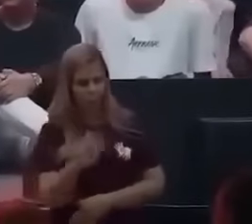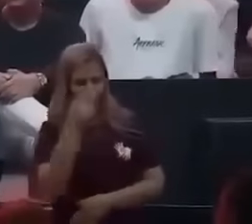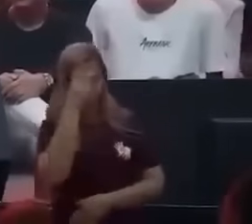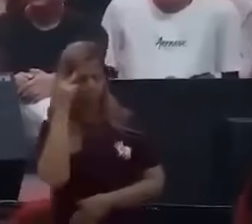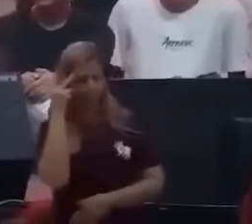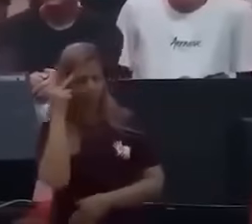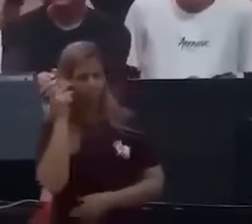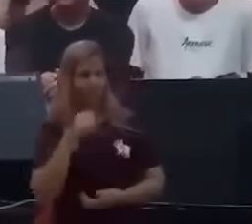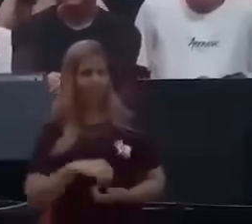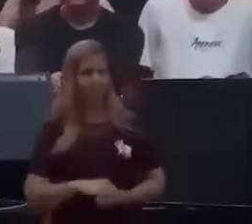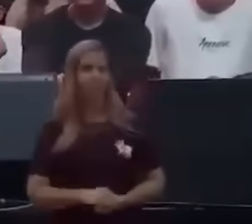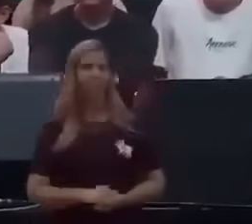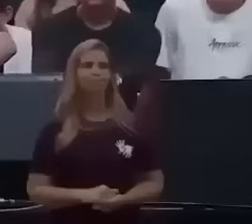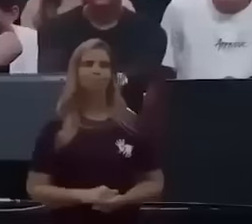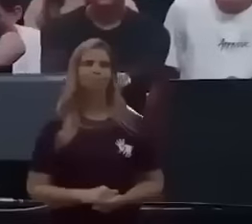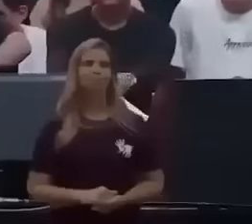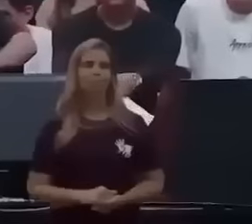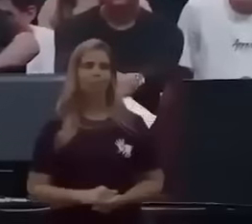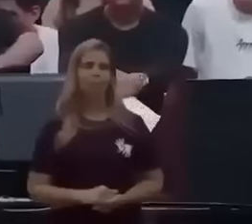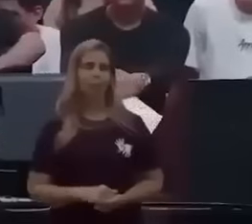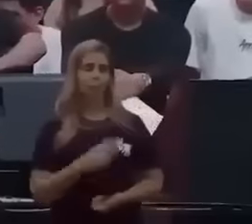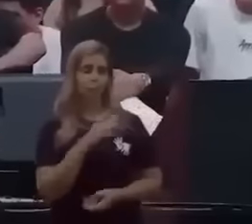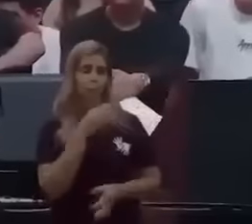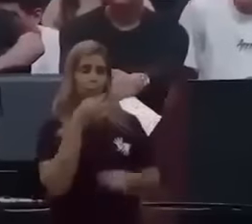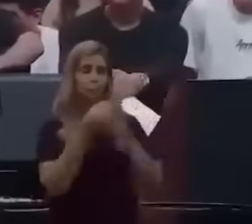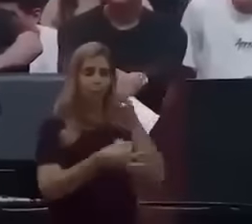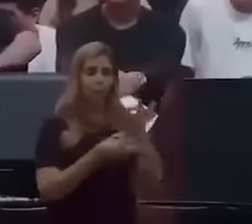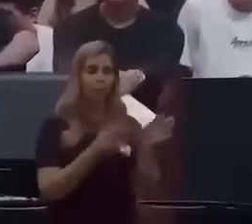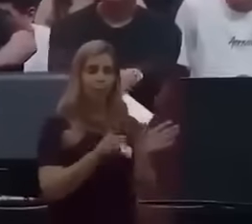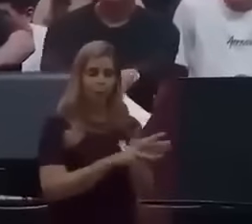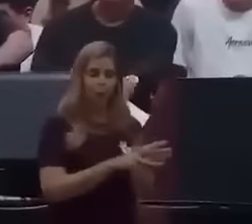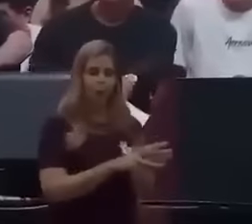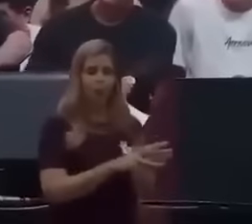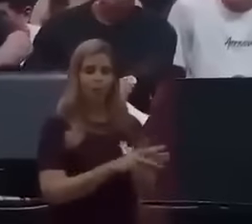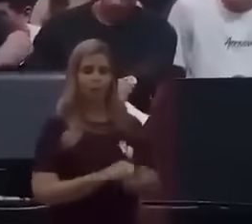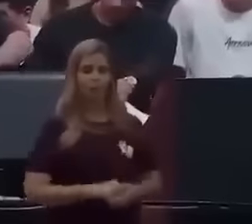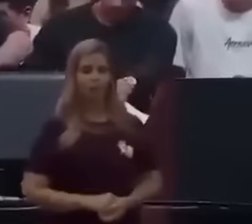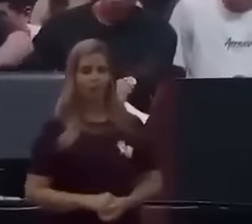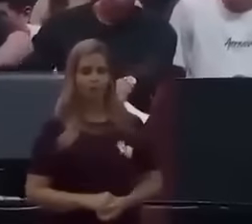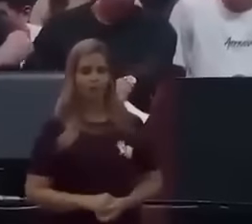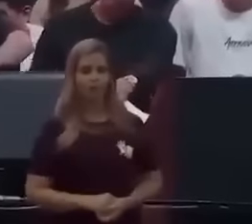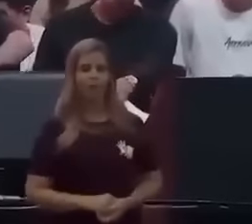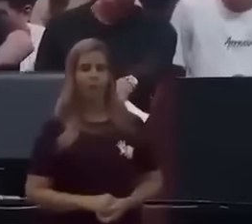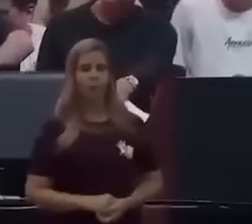Você ainda sustenta a opinião que você tem sobre você?